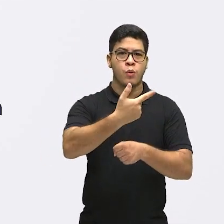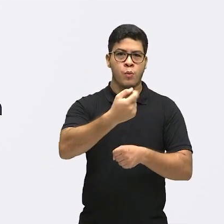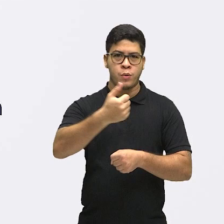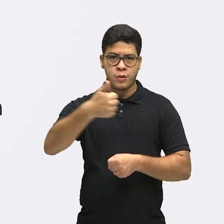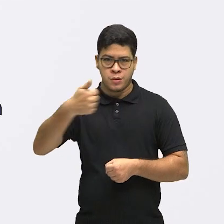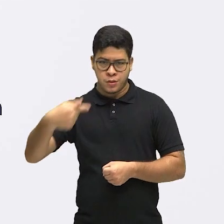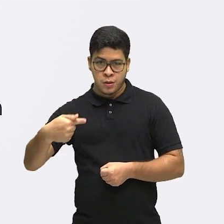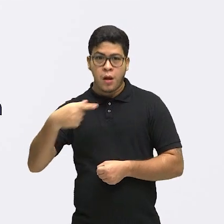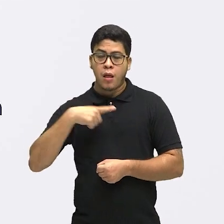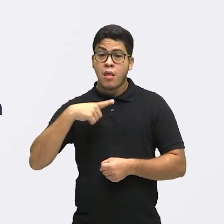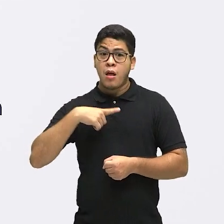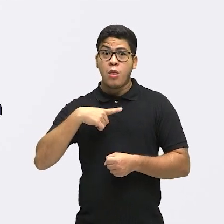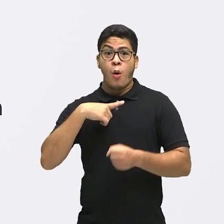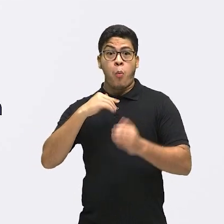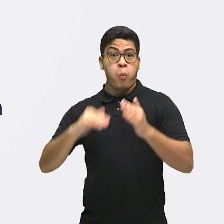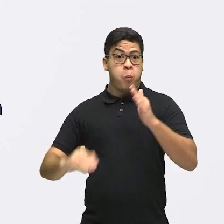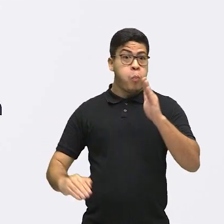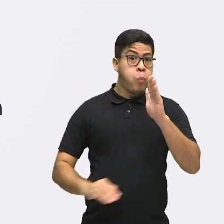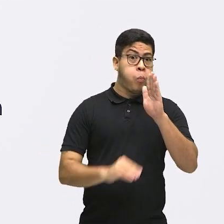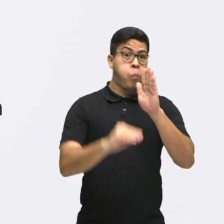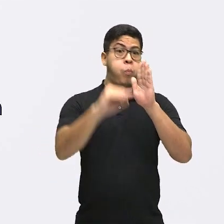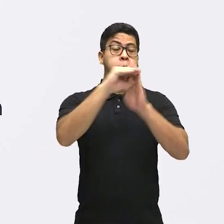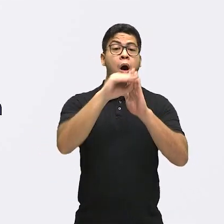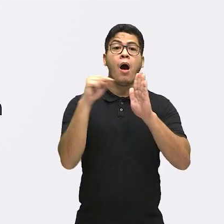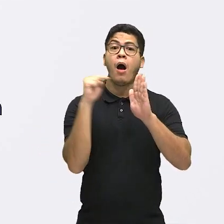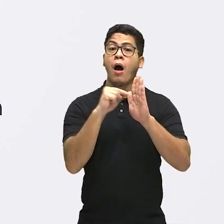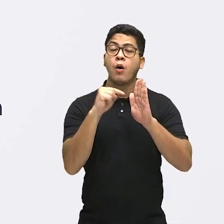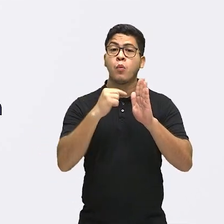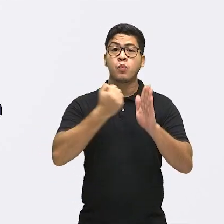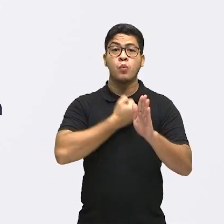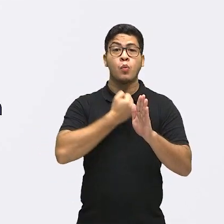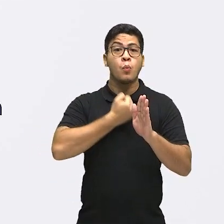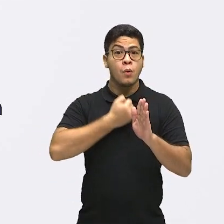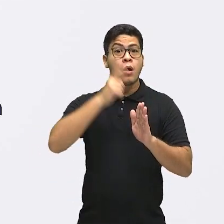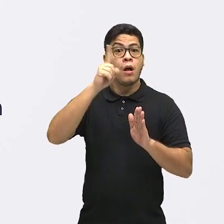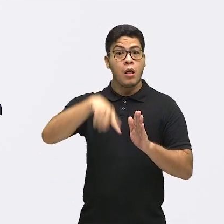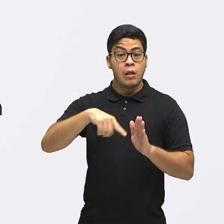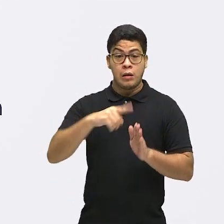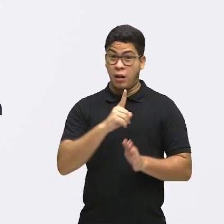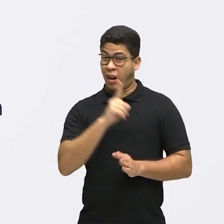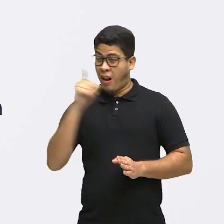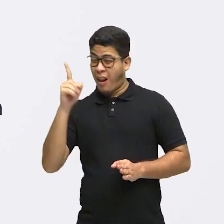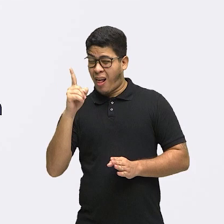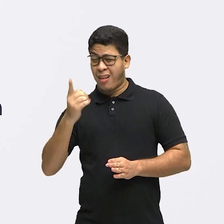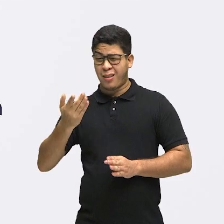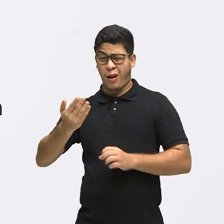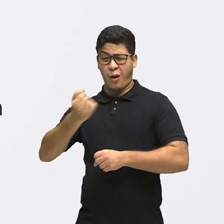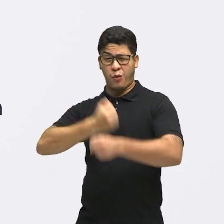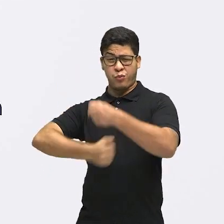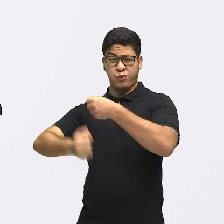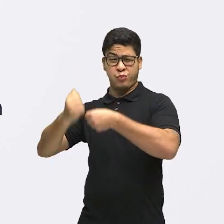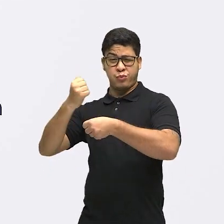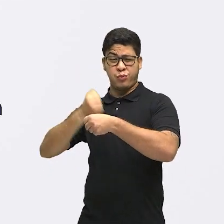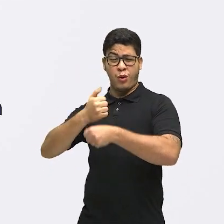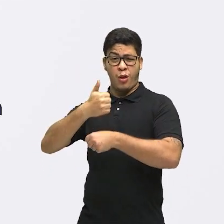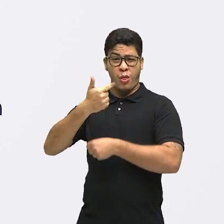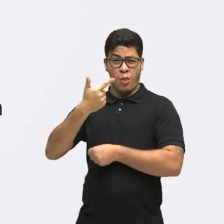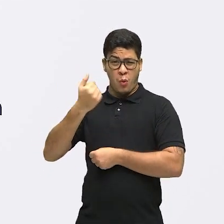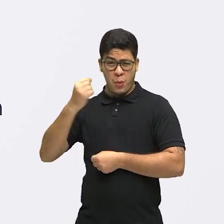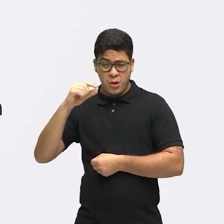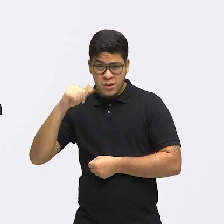desde 1999. Reparem só que isso é de 2017. Foram registrados cerca